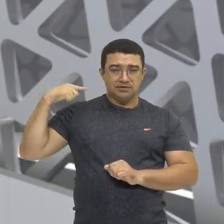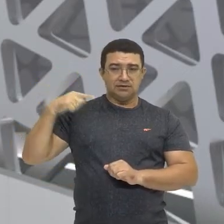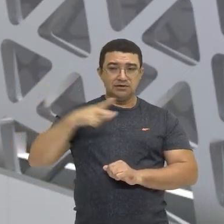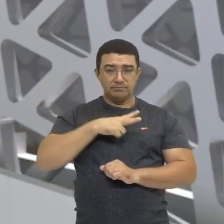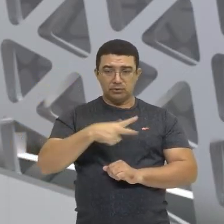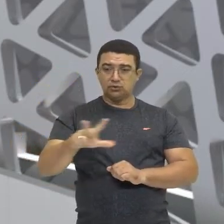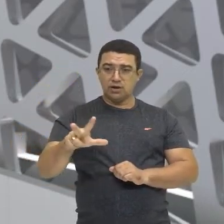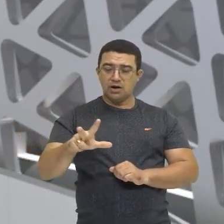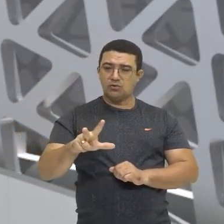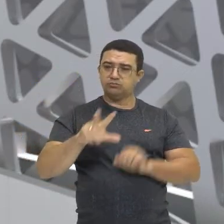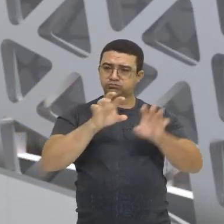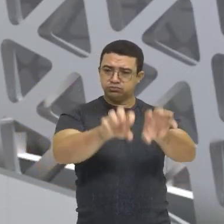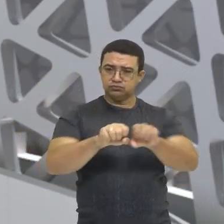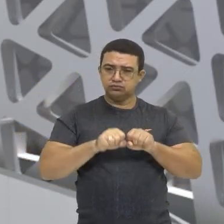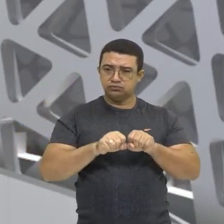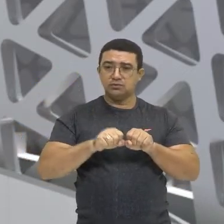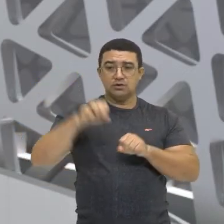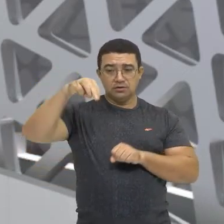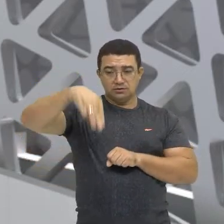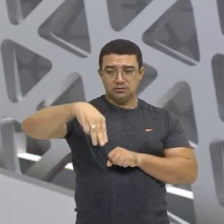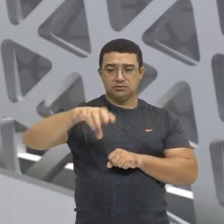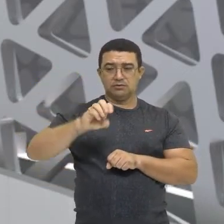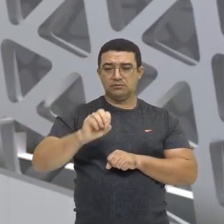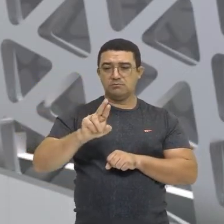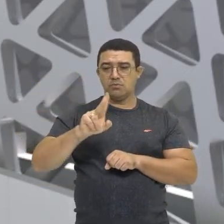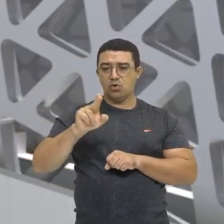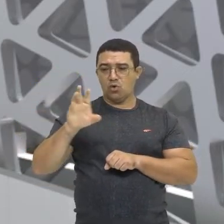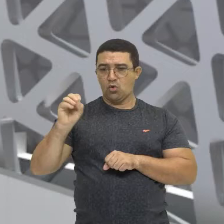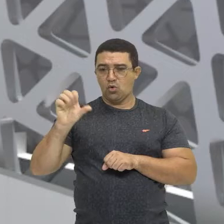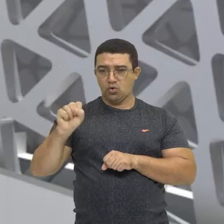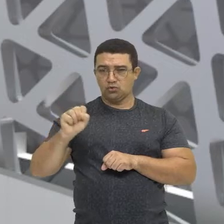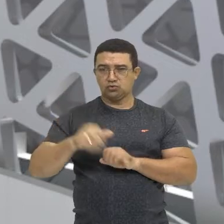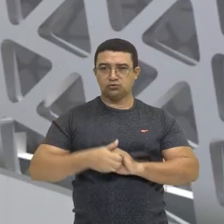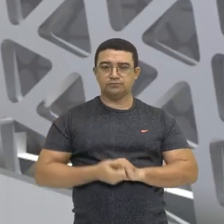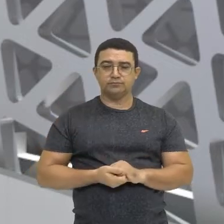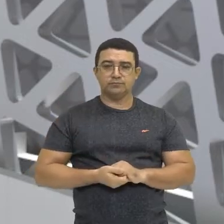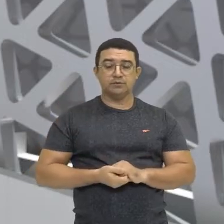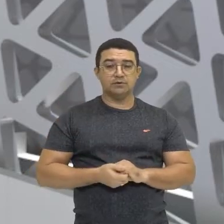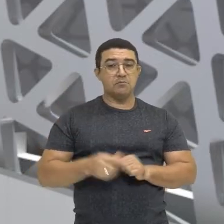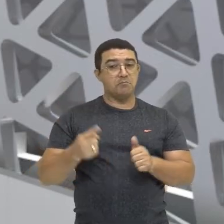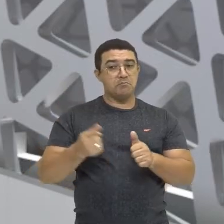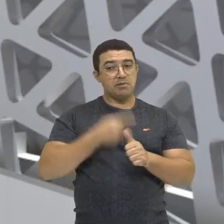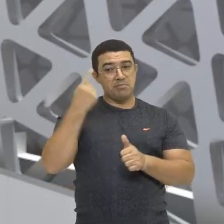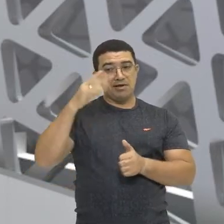isso. Então, a tese arábica é a primeira, né, que para